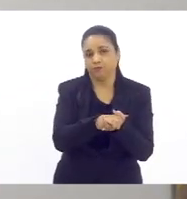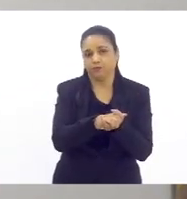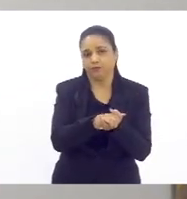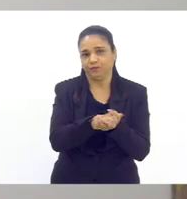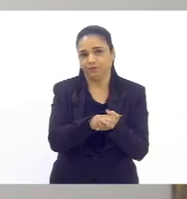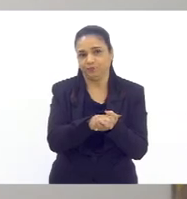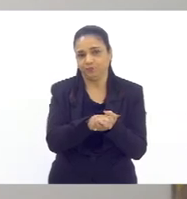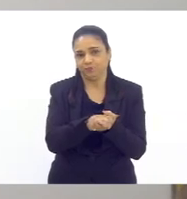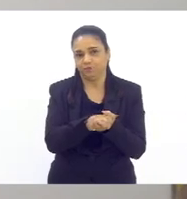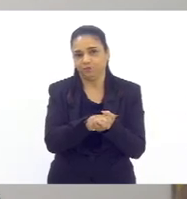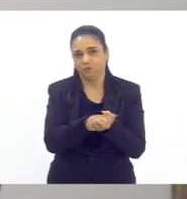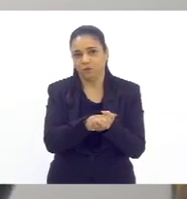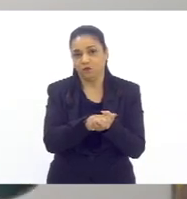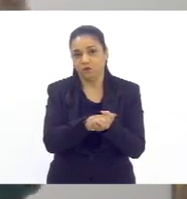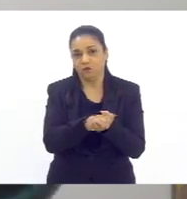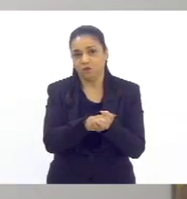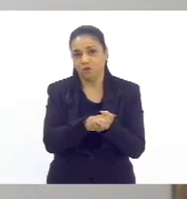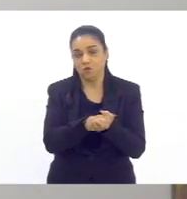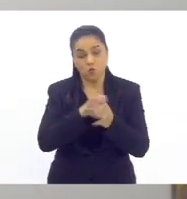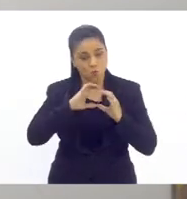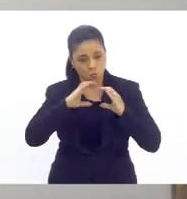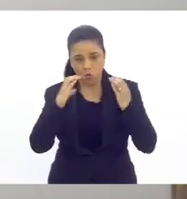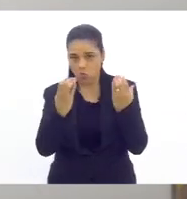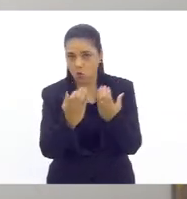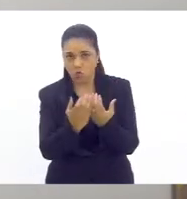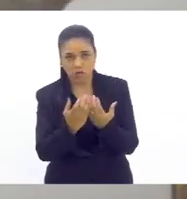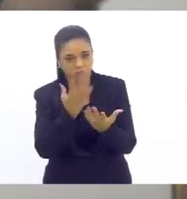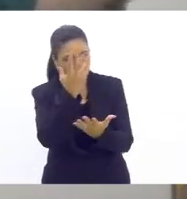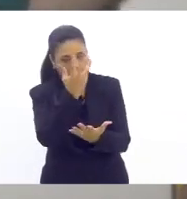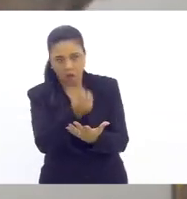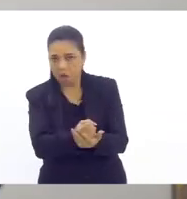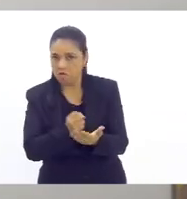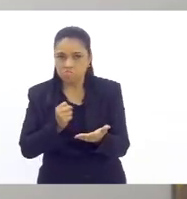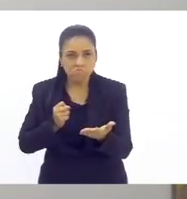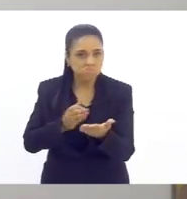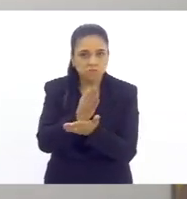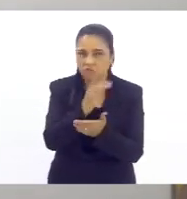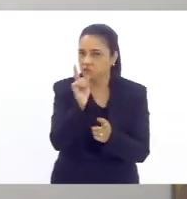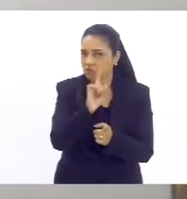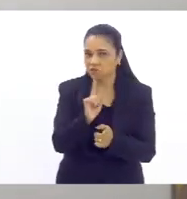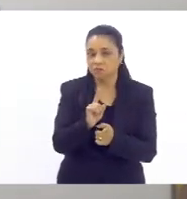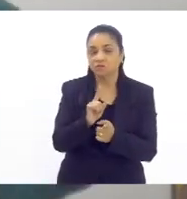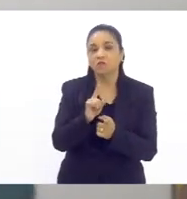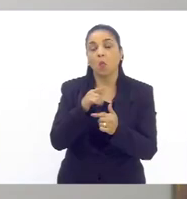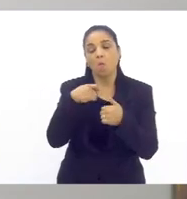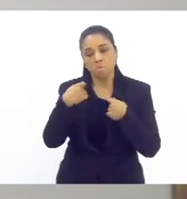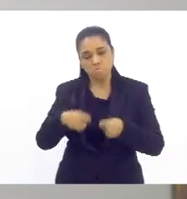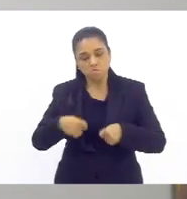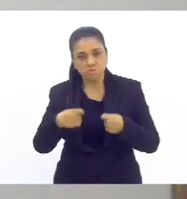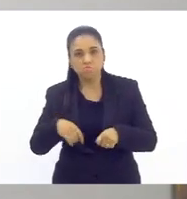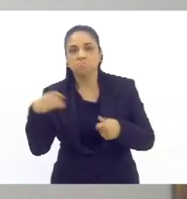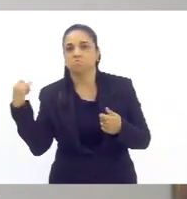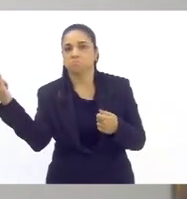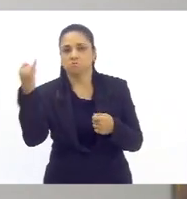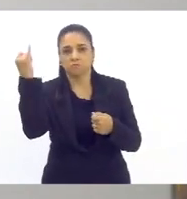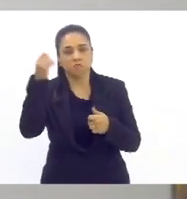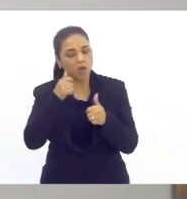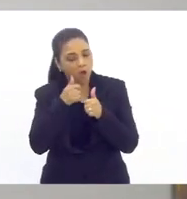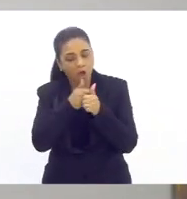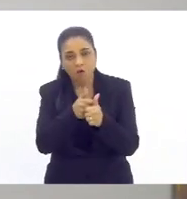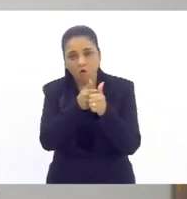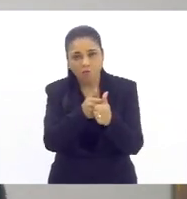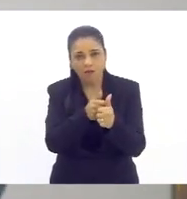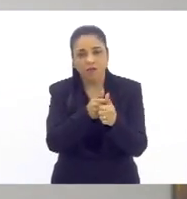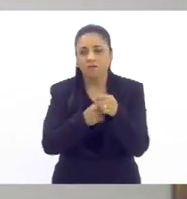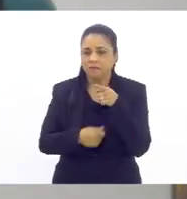afetivo foi supremo o congresso não aprovou por isso é importante a gente acompanhar você depois vai dizer com a